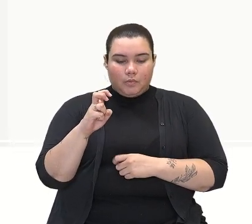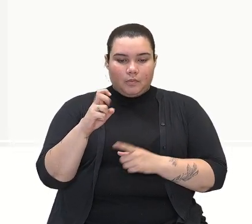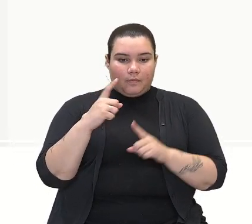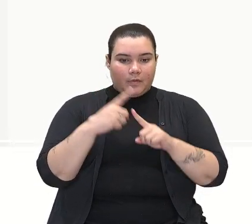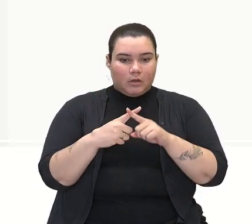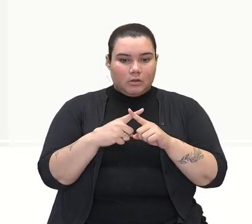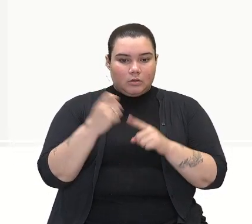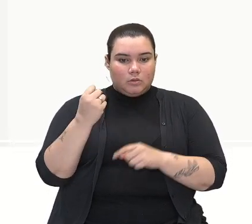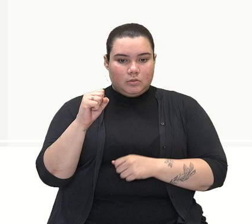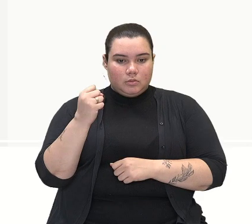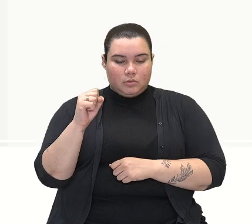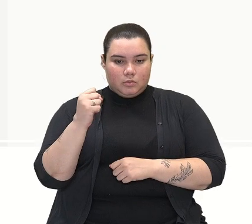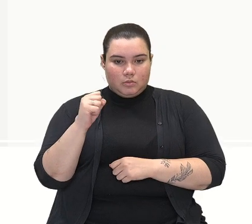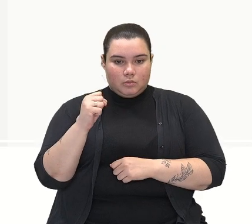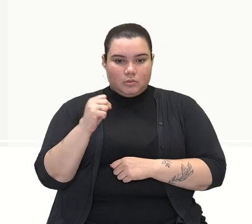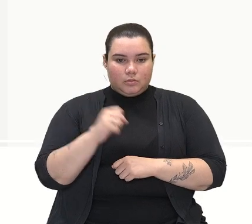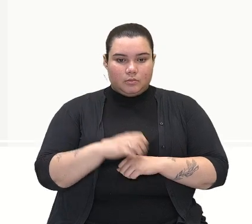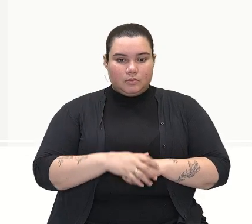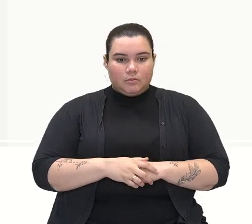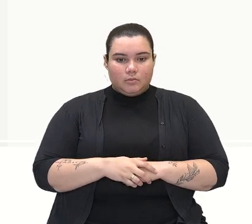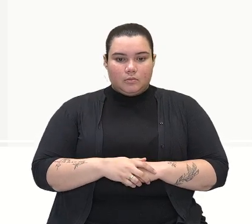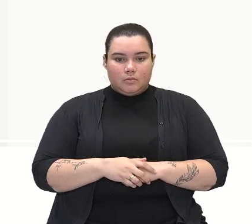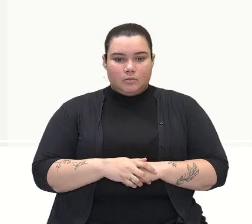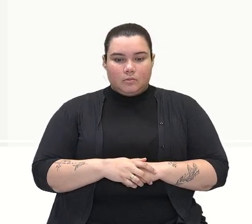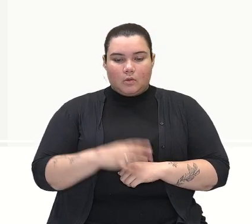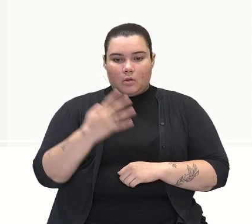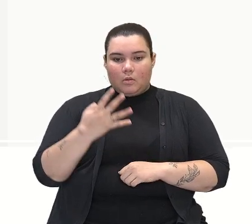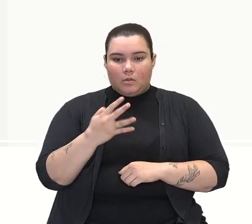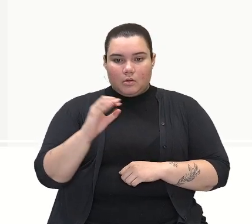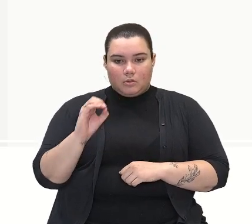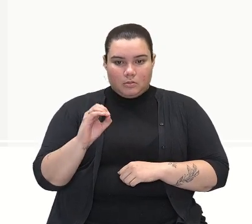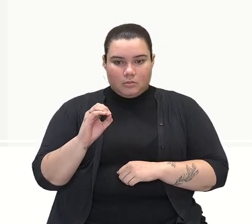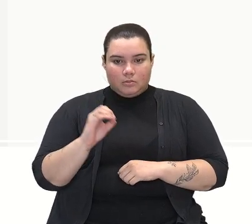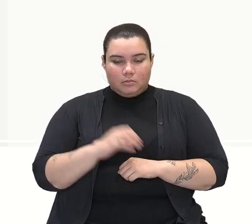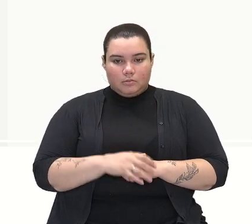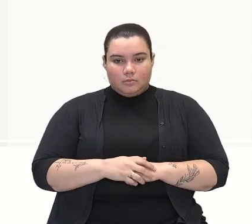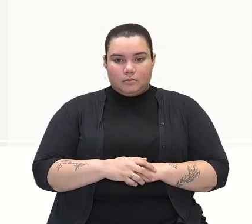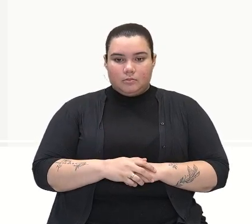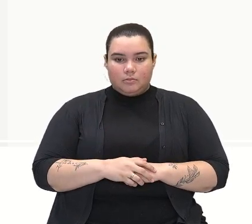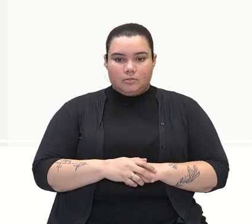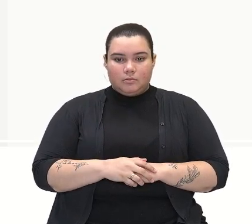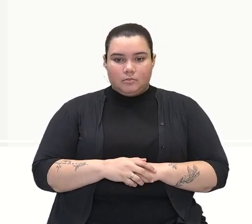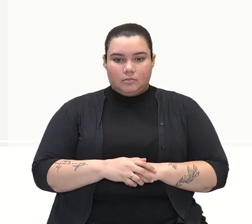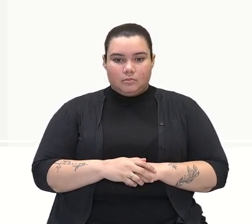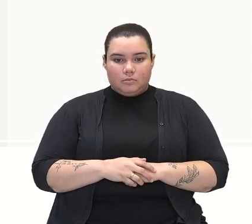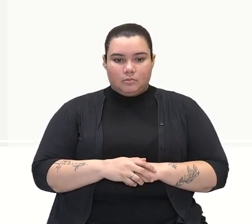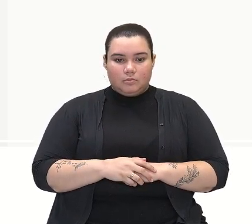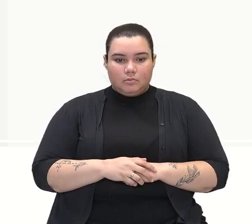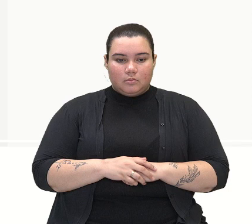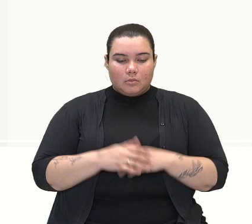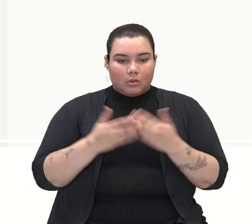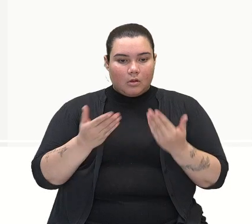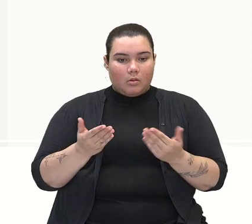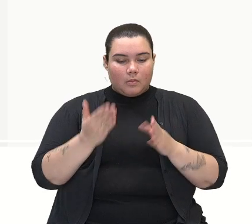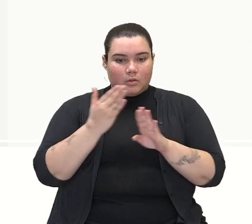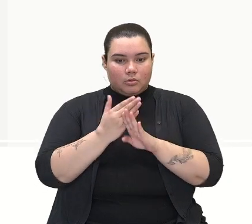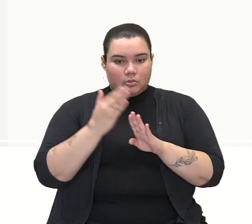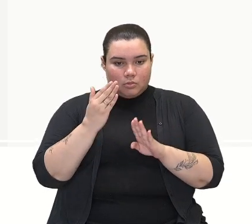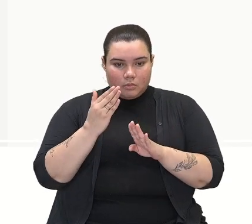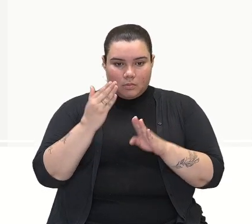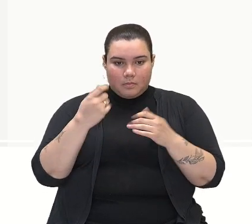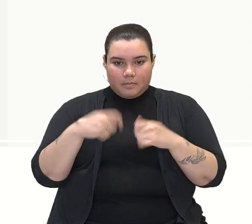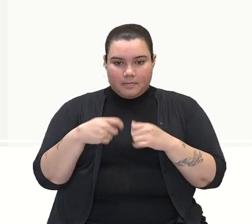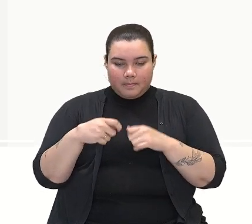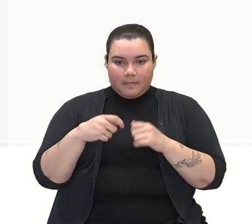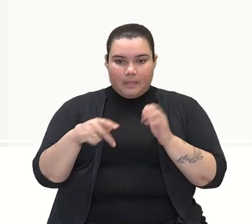altura é 8. Então a gente vai ter aqui, ó, 40. Então, para achar o tanto que ele